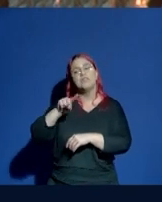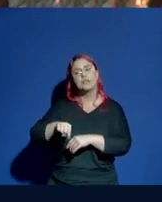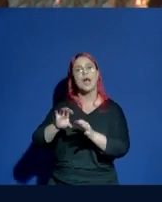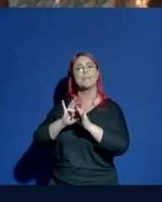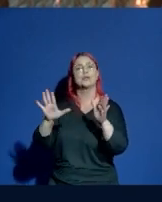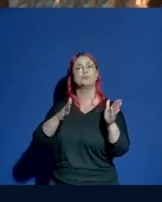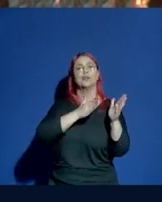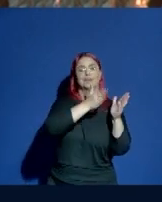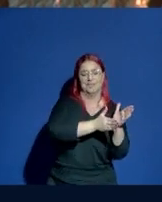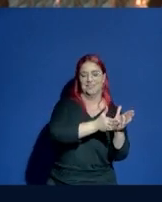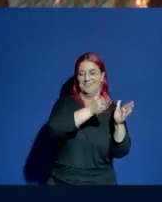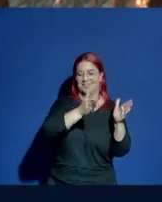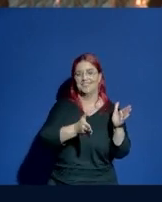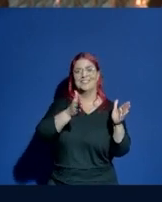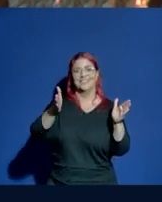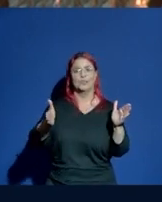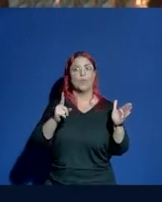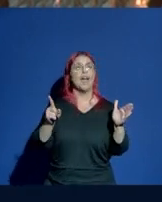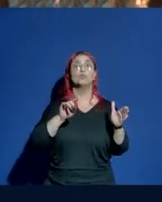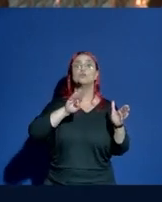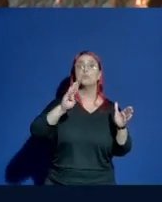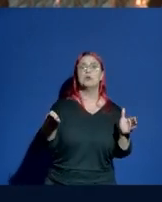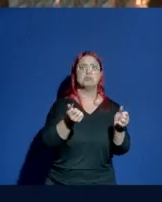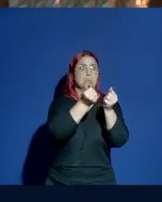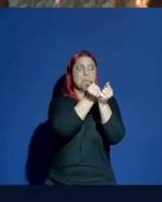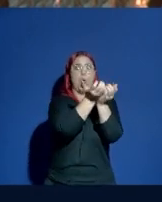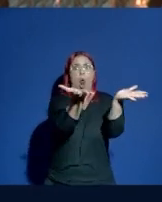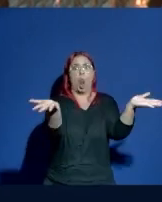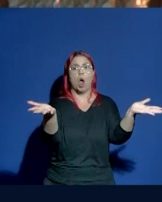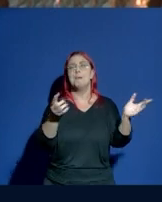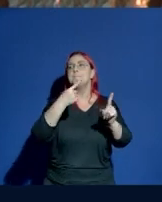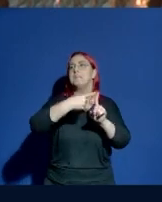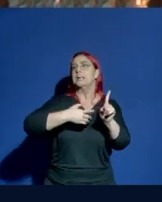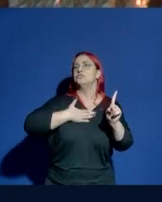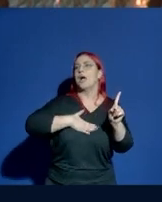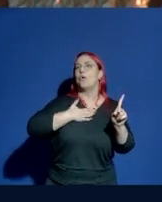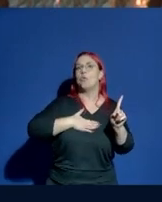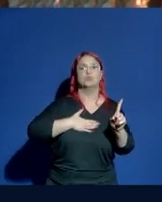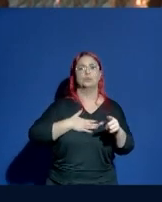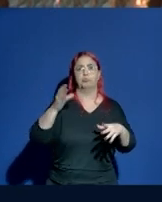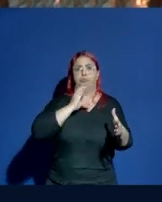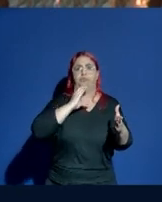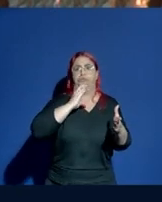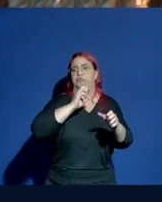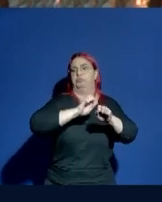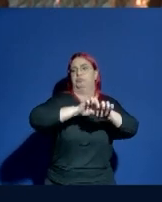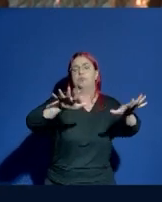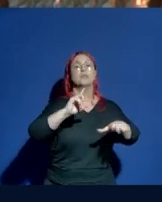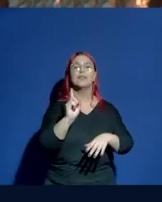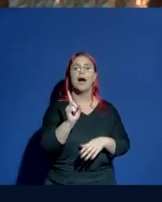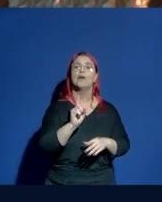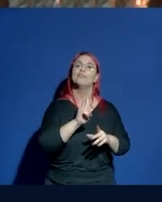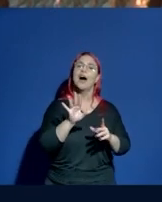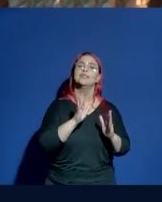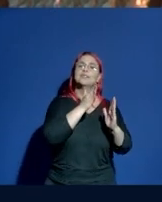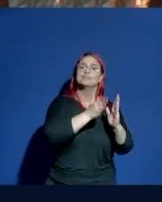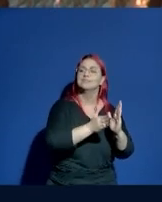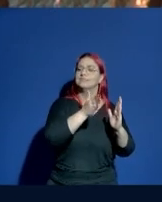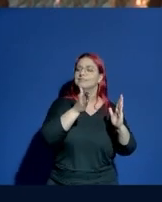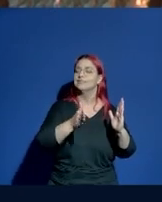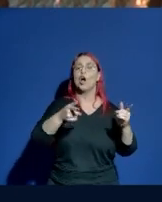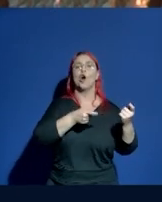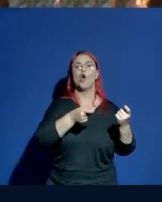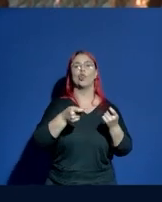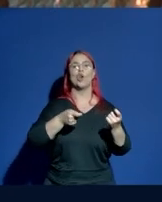ser liberar todo o valor dos bilhões lá no mês e agosto Abril a porteira sai tudo né então assim muito mais controlado